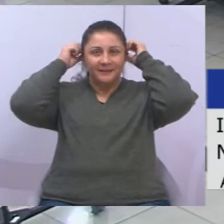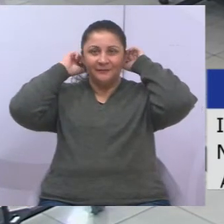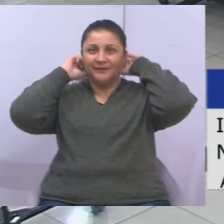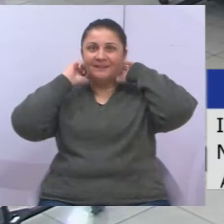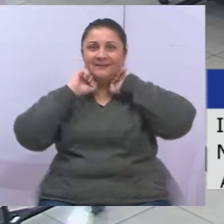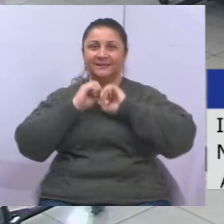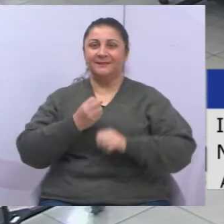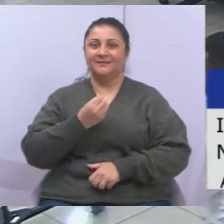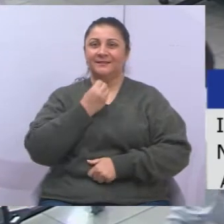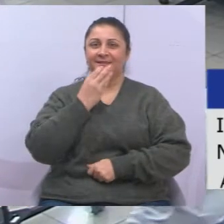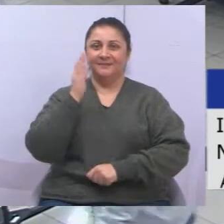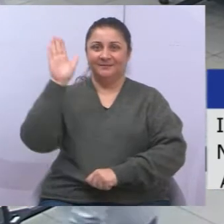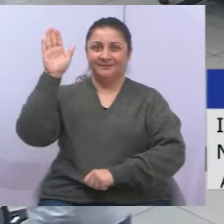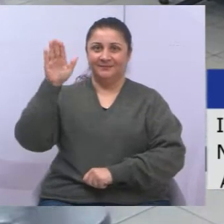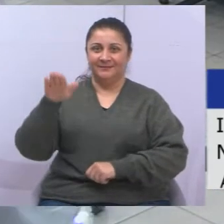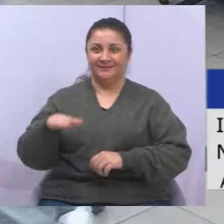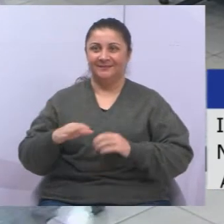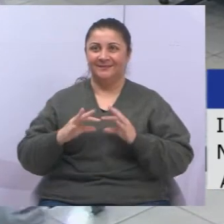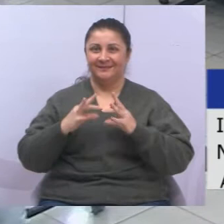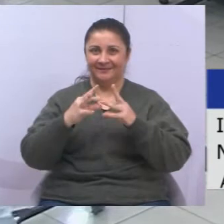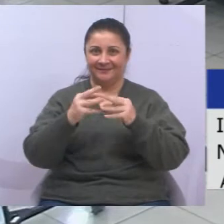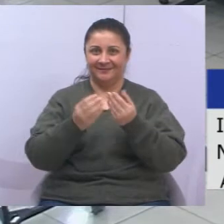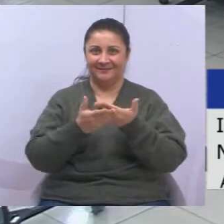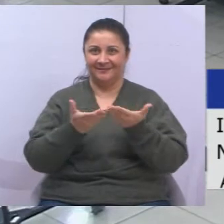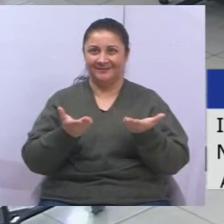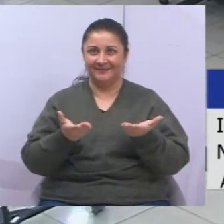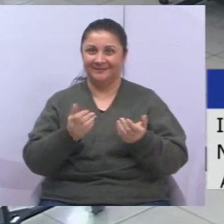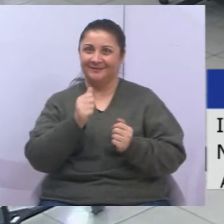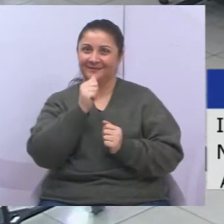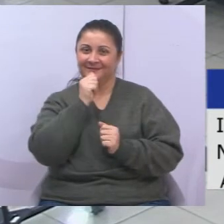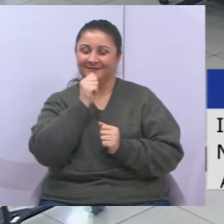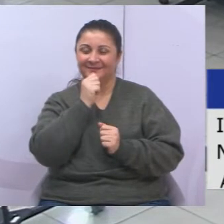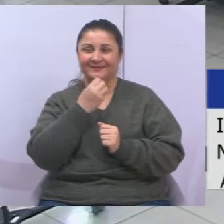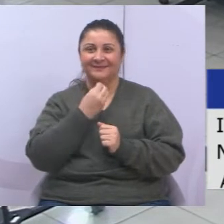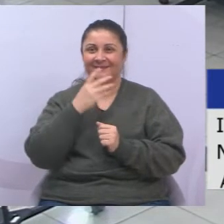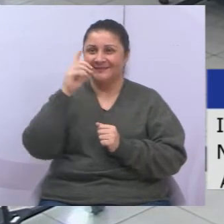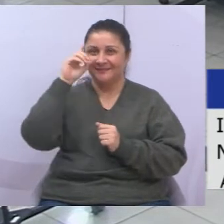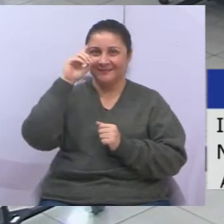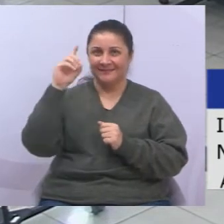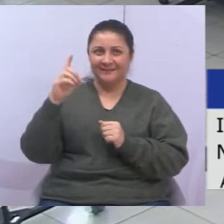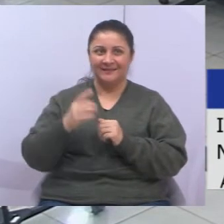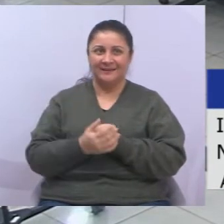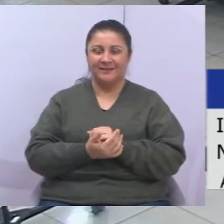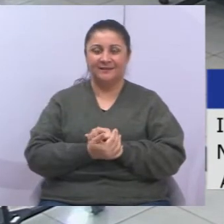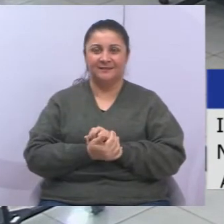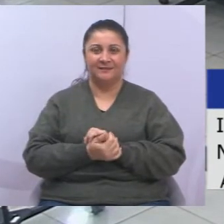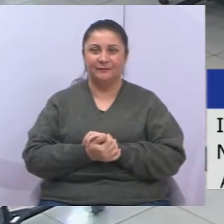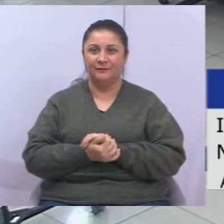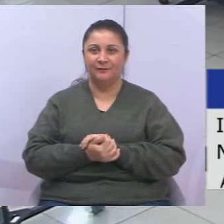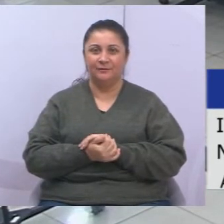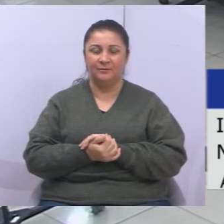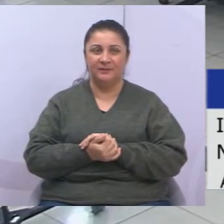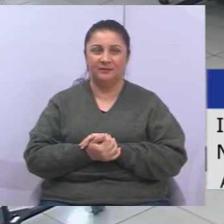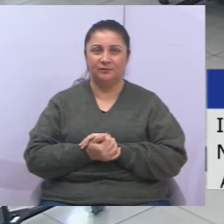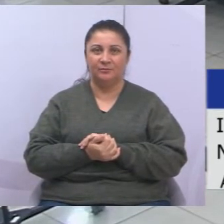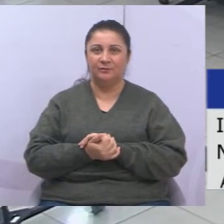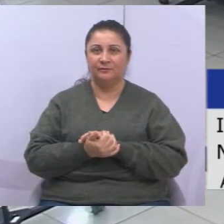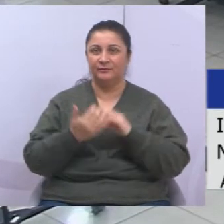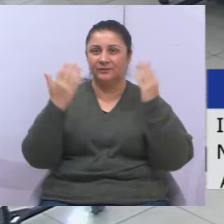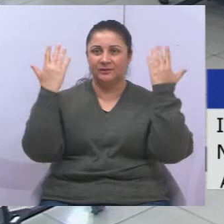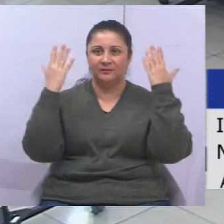Boa tarde a todos. Bom dia ainda, né? Eu quero só contribuir dando os parabéns ao pastor Timóteo,